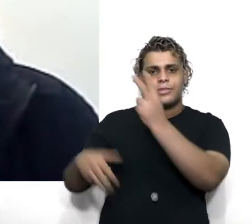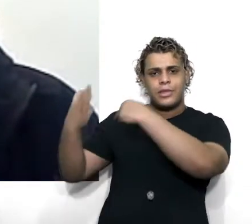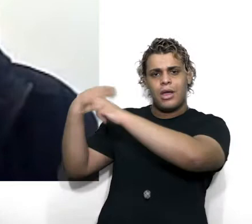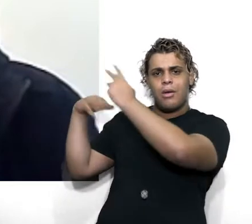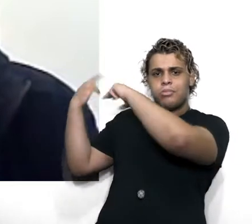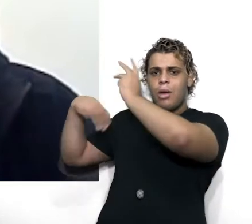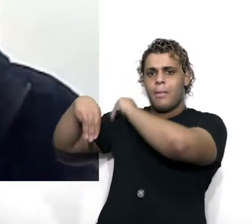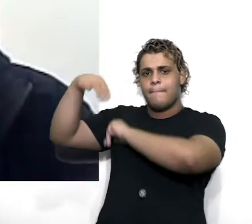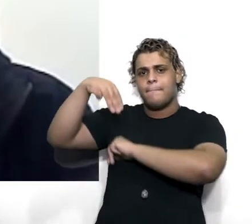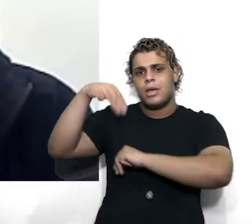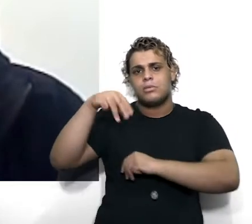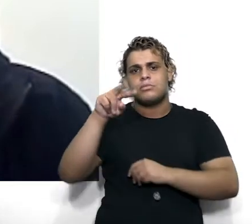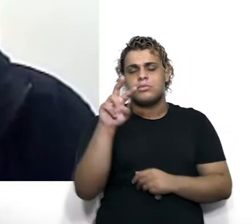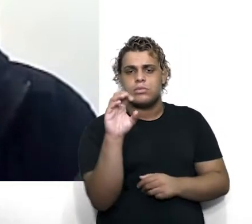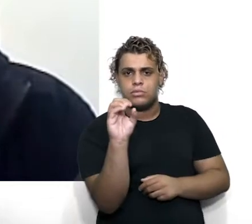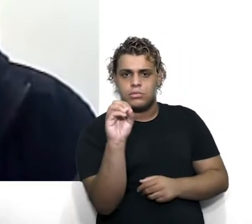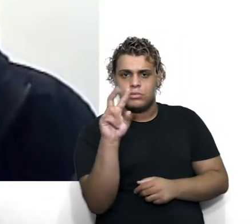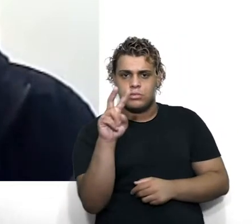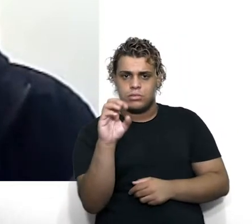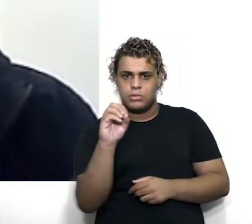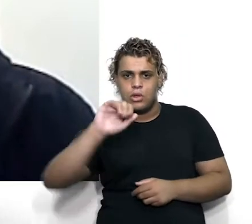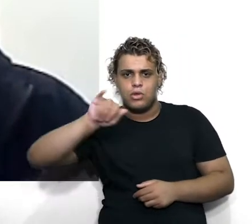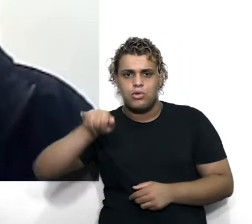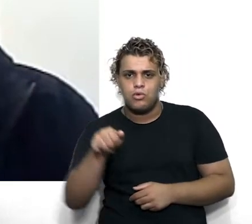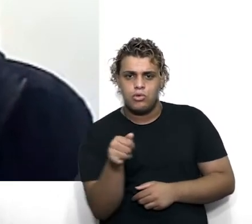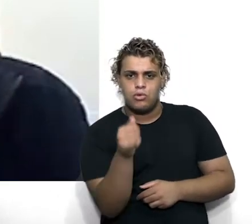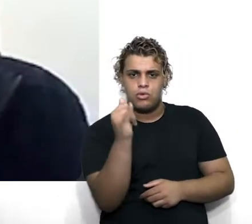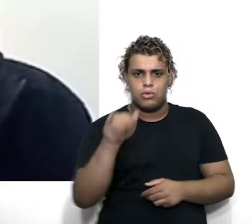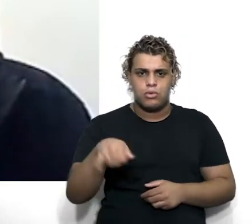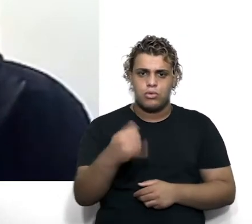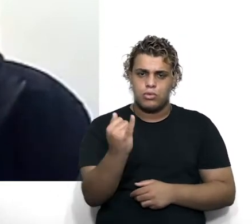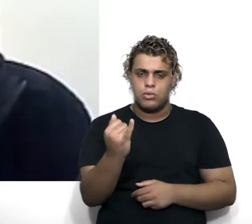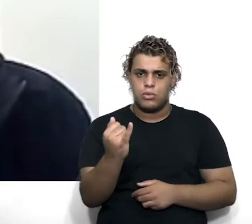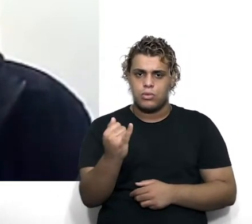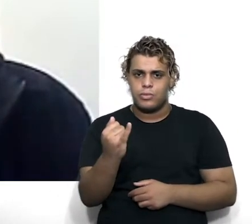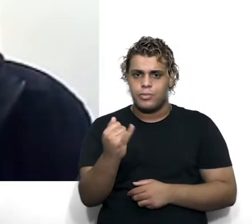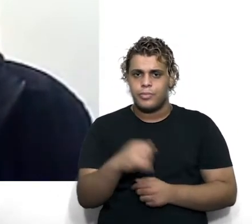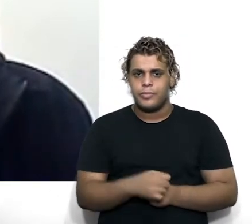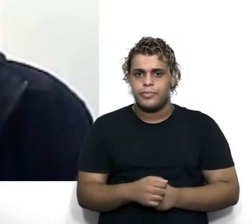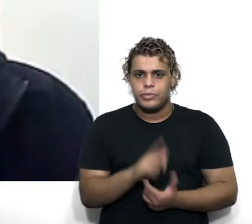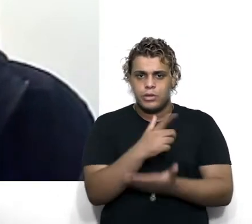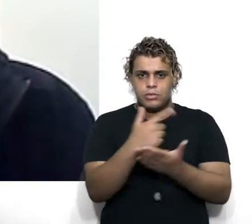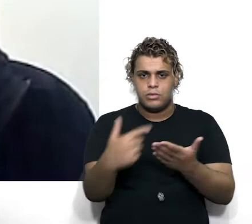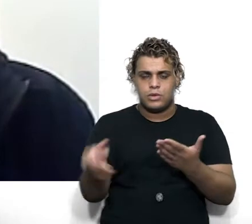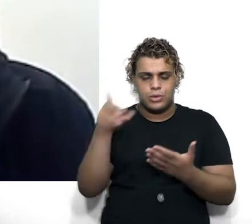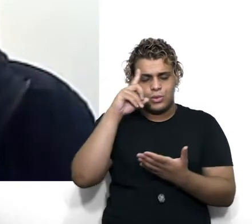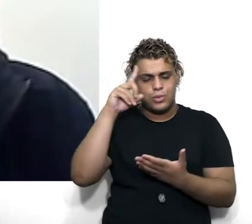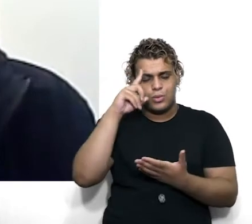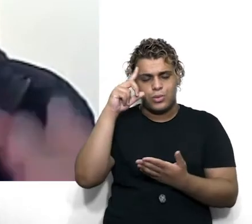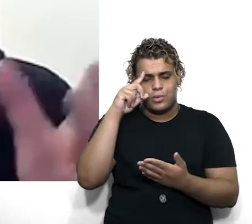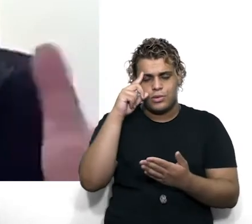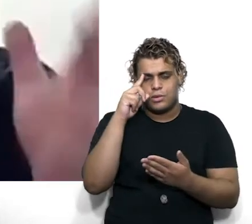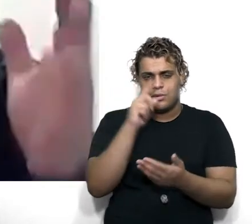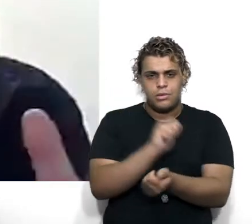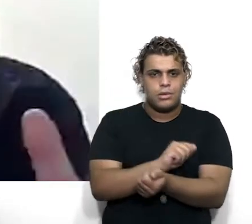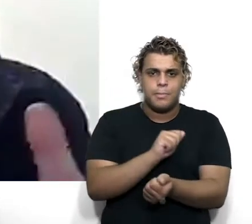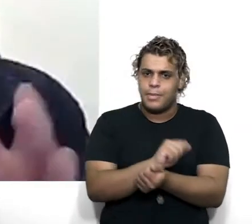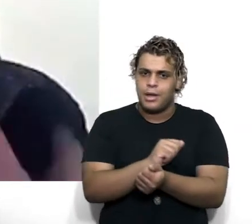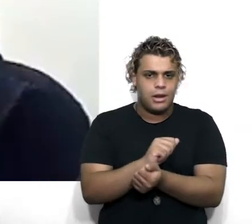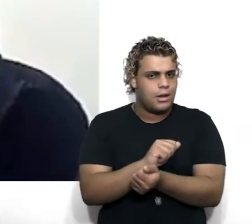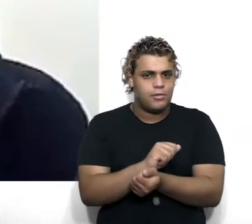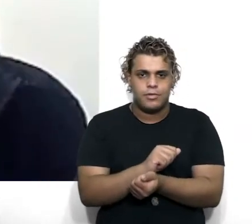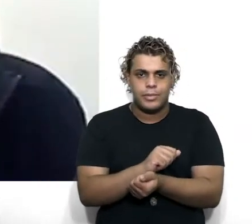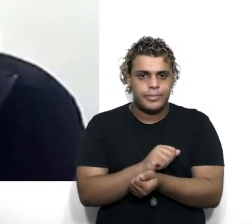2020 a junho de 2020, foram 3 meses, eu escrevi todos os dias sem parar e escrevia